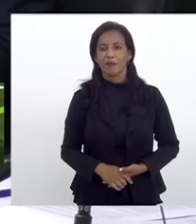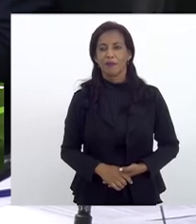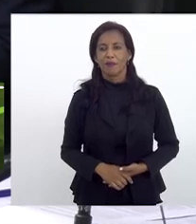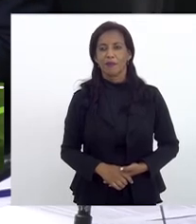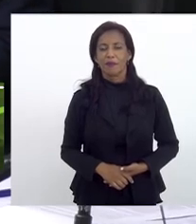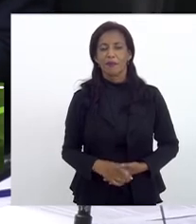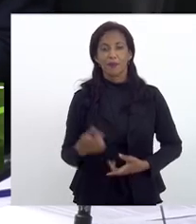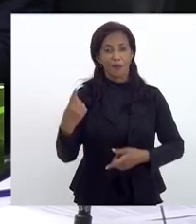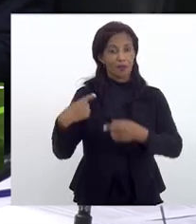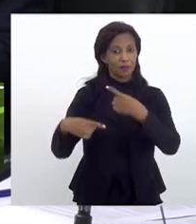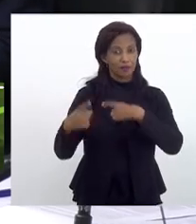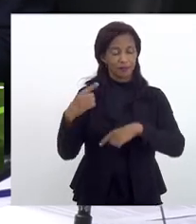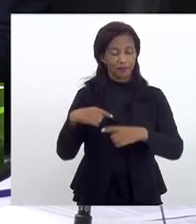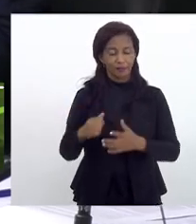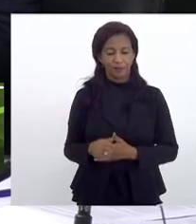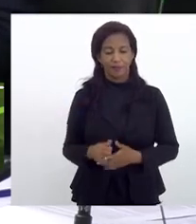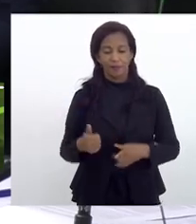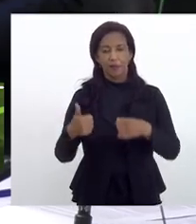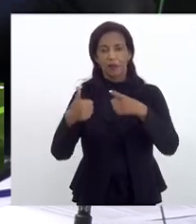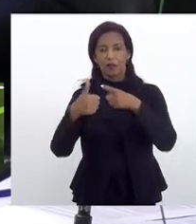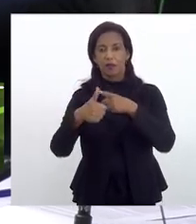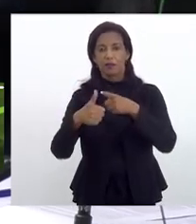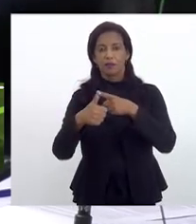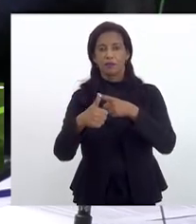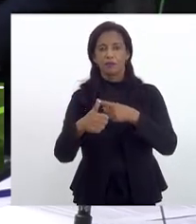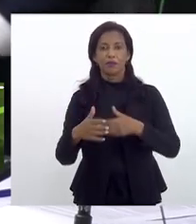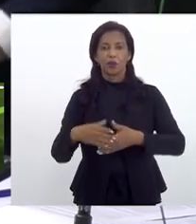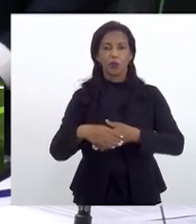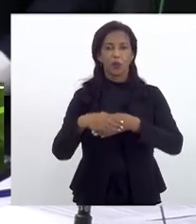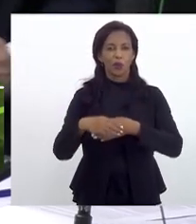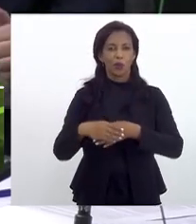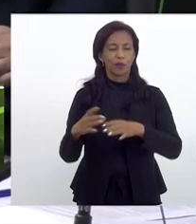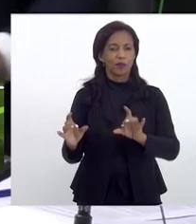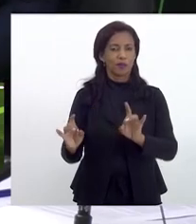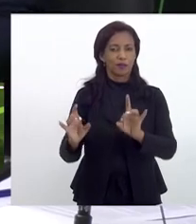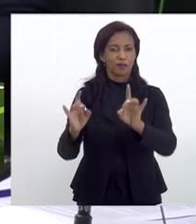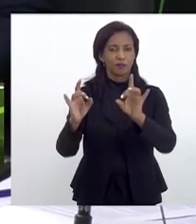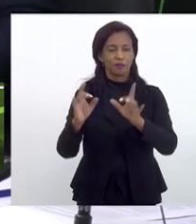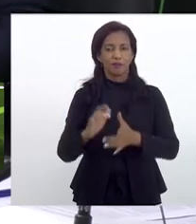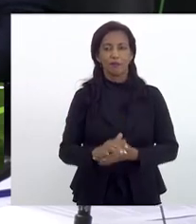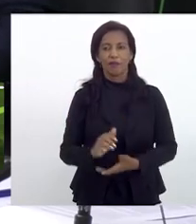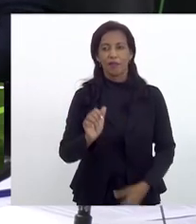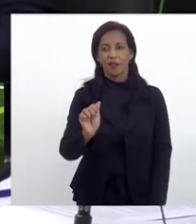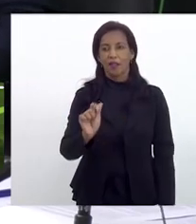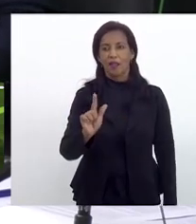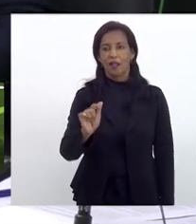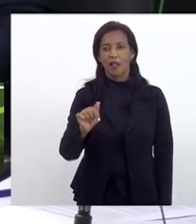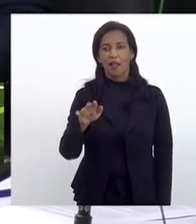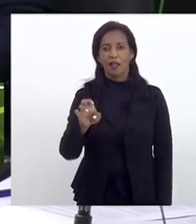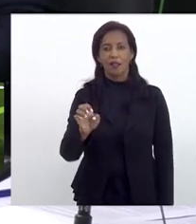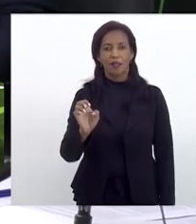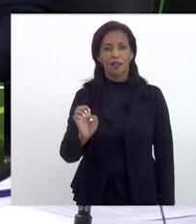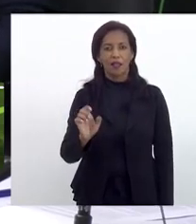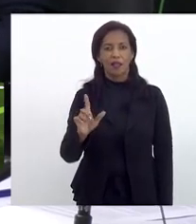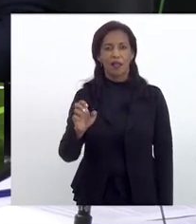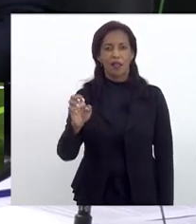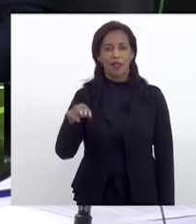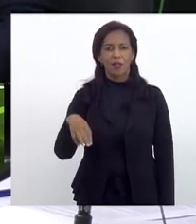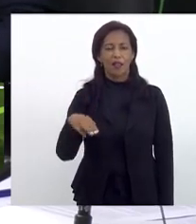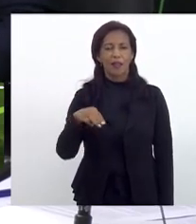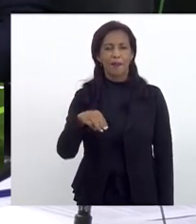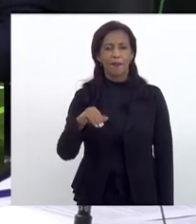Voltando aqui Primeiro fazer um cumprimento especial Aqui a Aline A Ellen A Milena Que são sempre